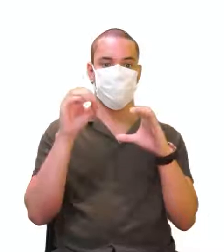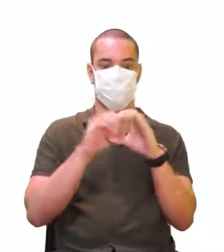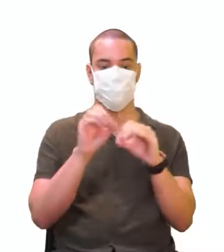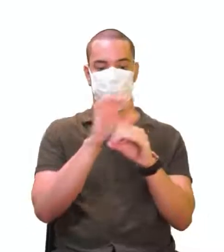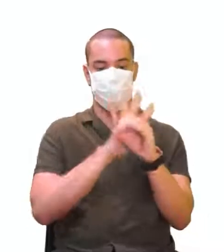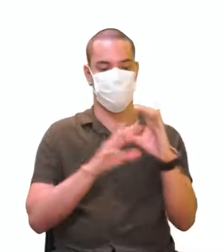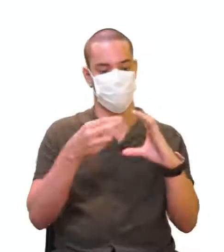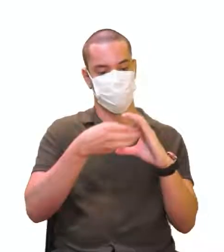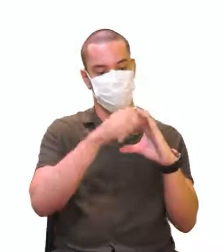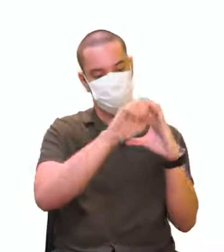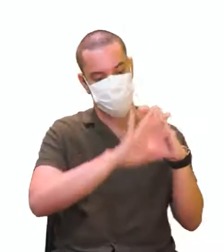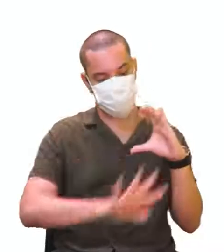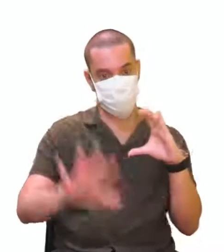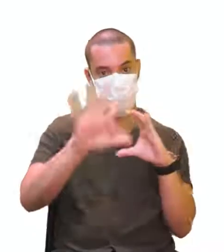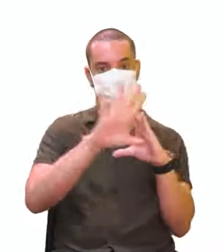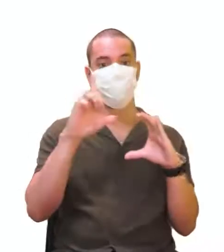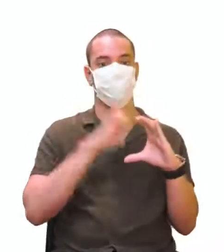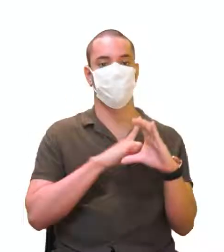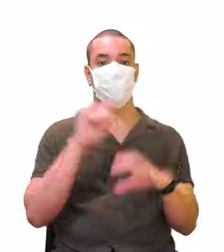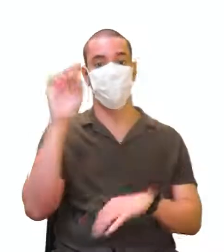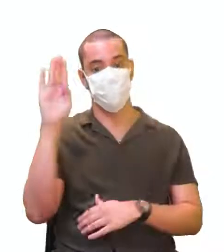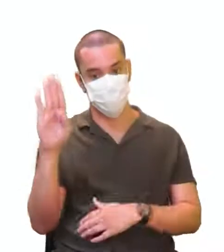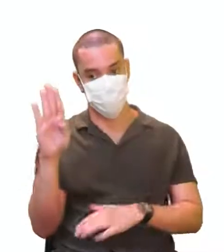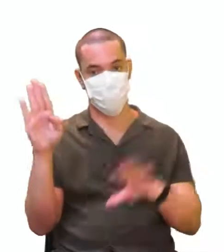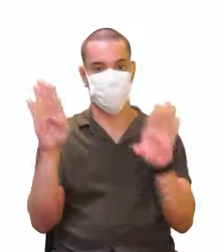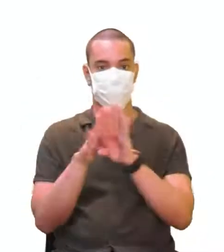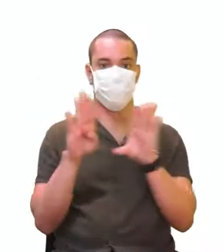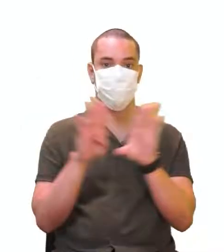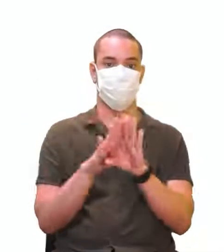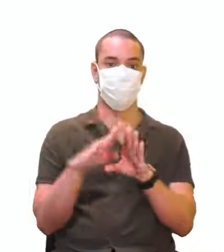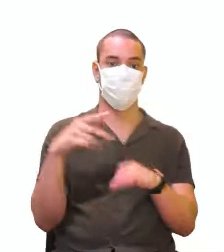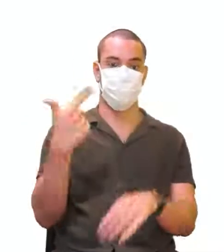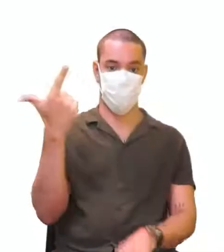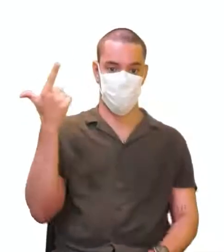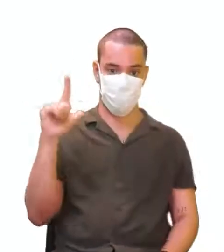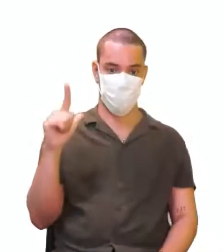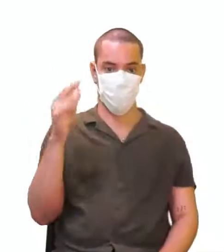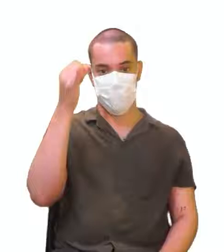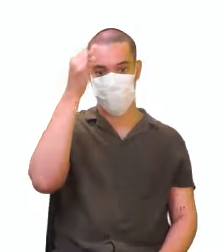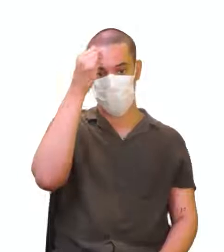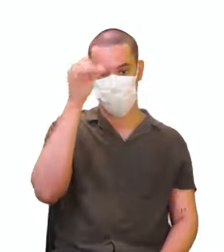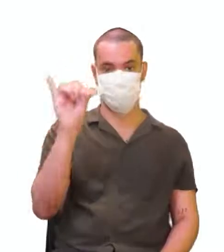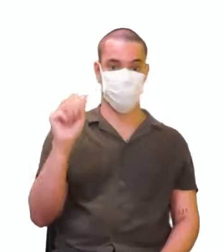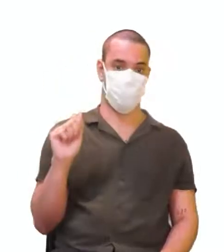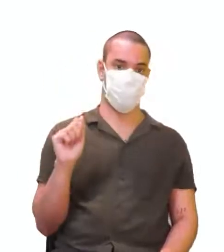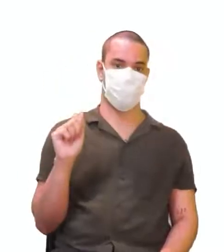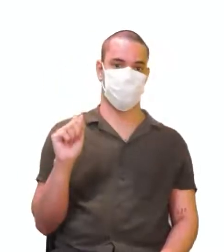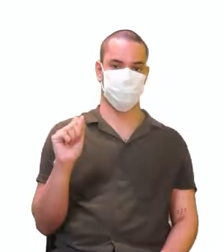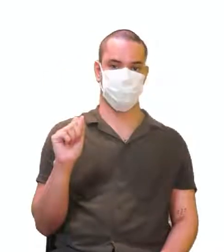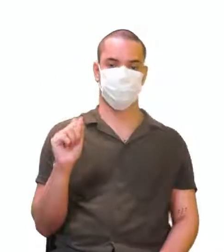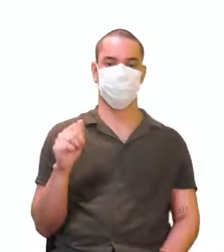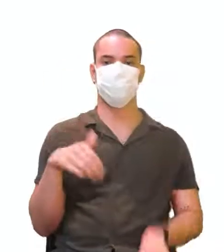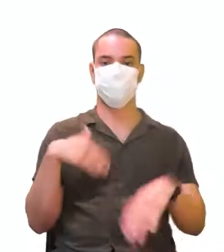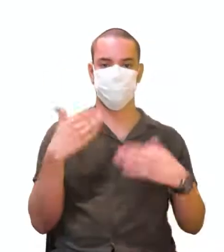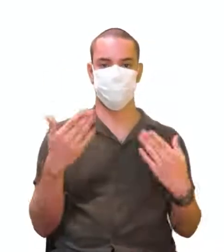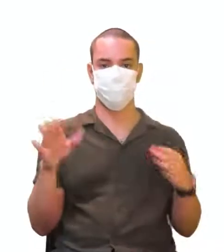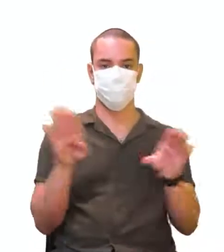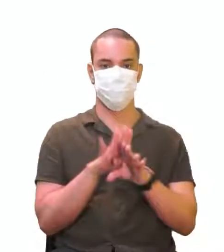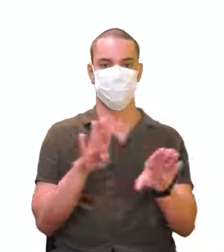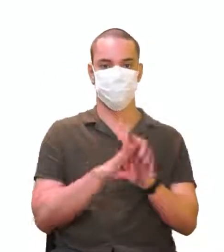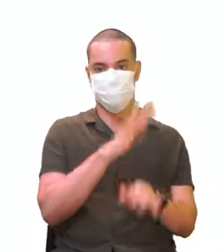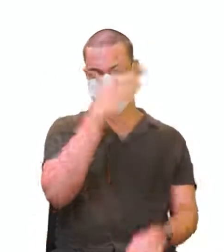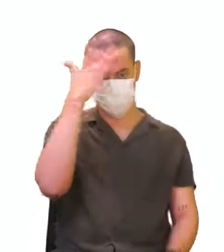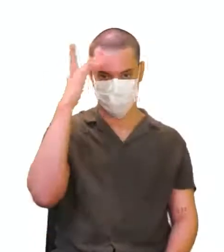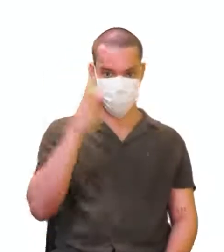vou ter antígenos B e no plasma, anticorpos anti-A. O